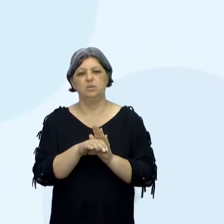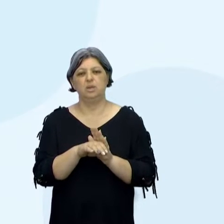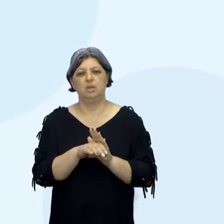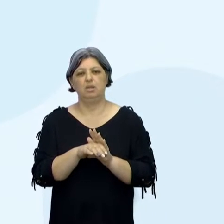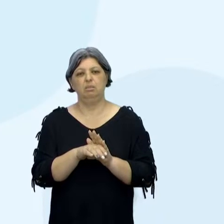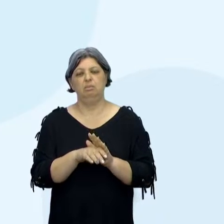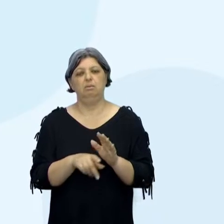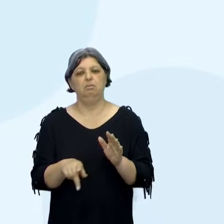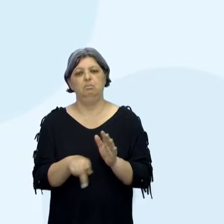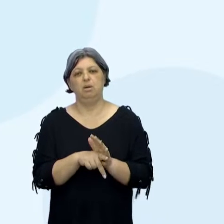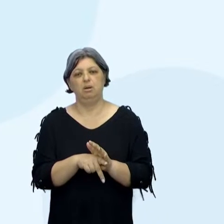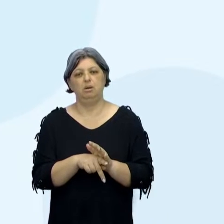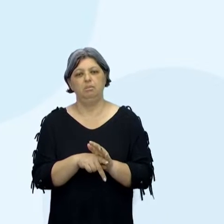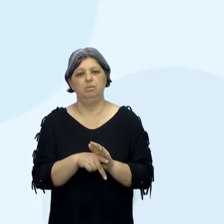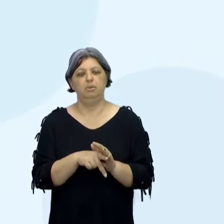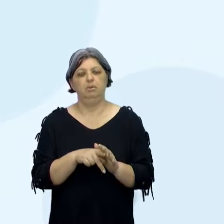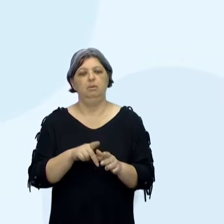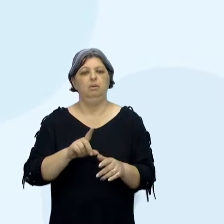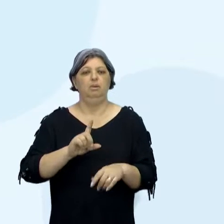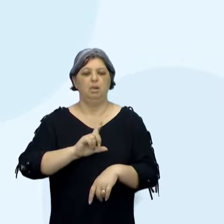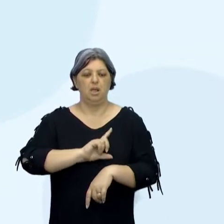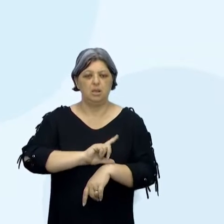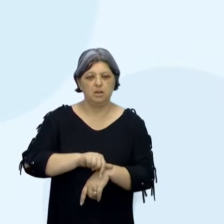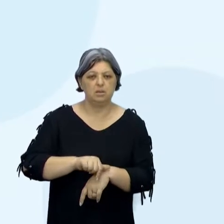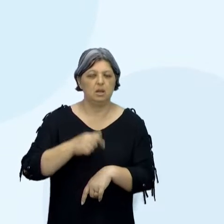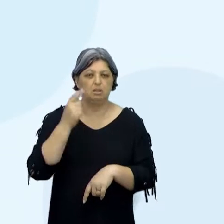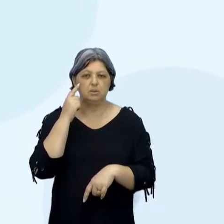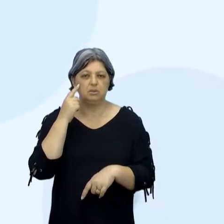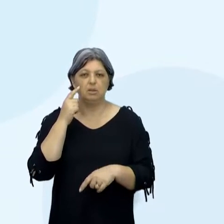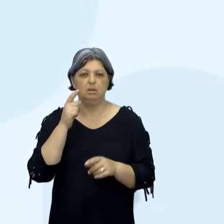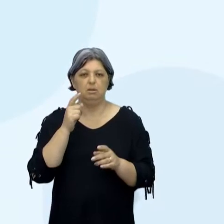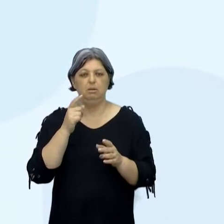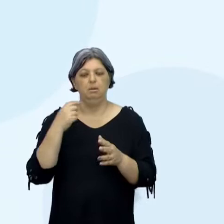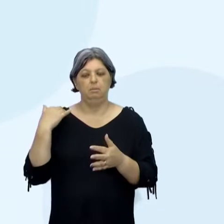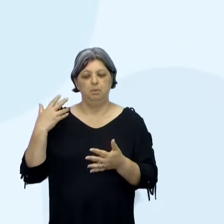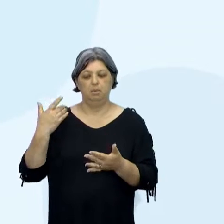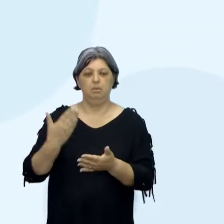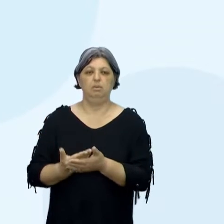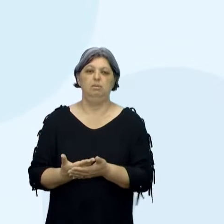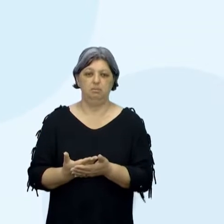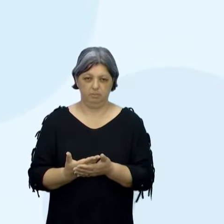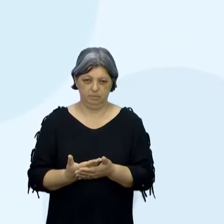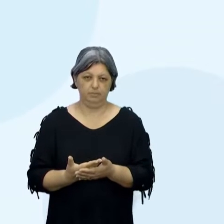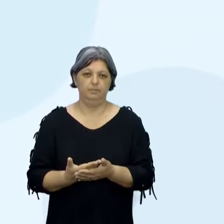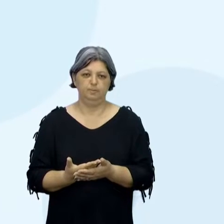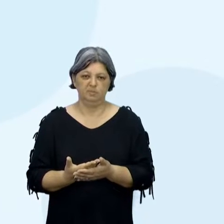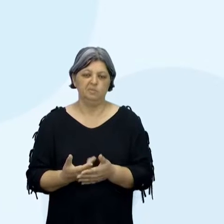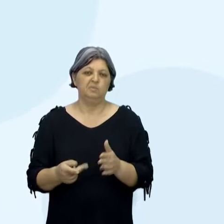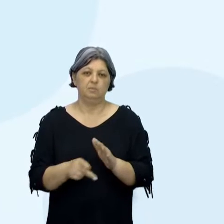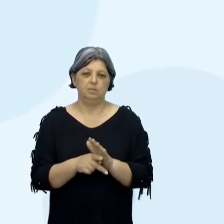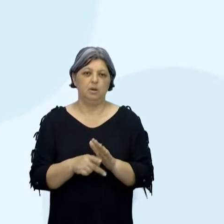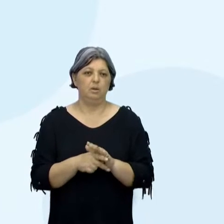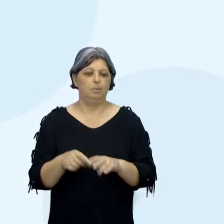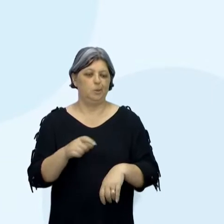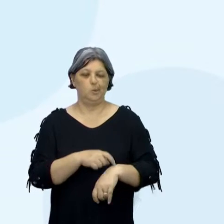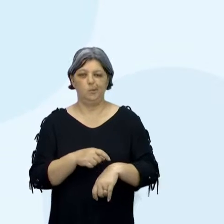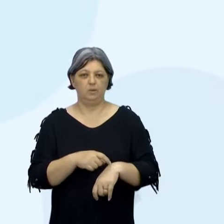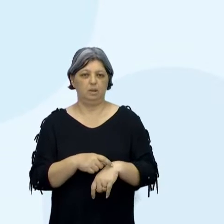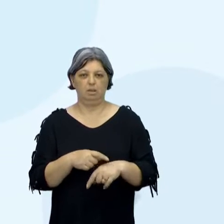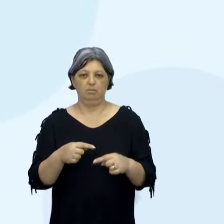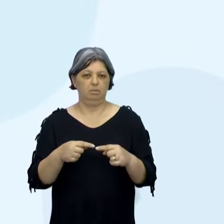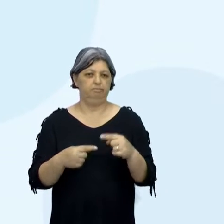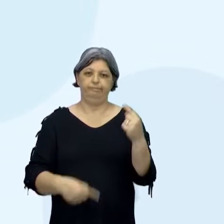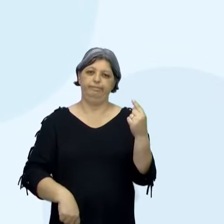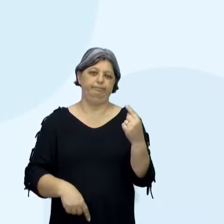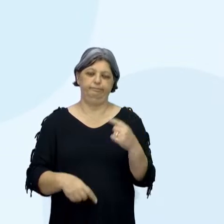atrasado e totalmente anacrônico. Para quem não sabe, anacrônico é algo que está fora do seu tempo, né?